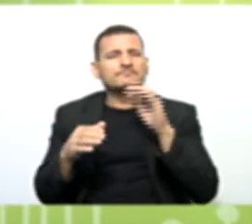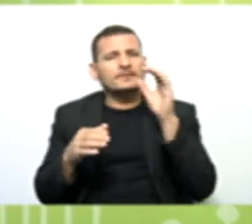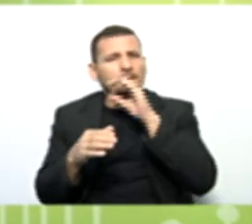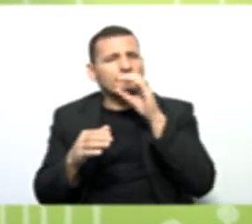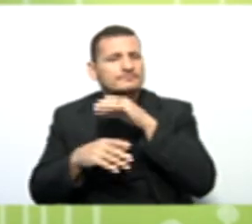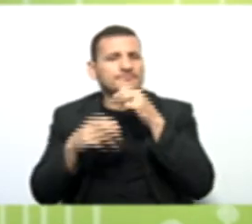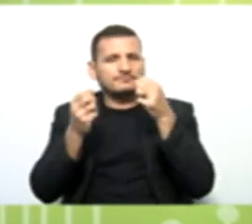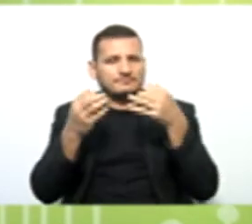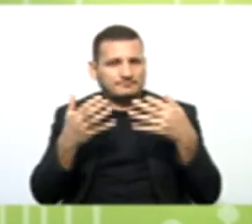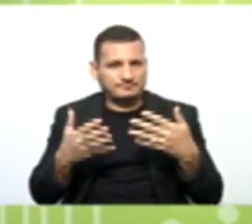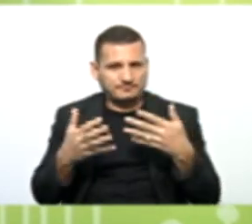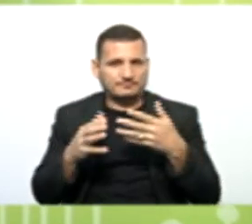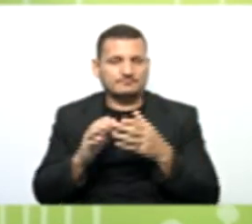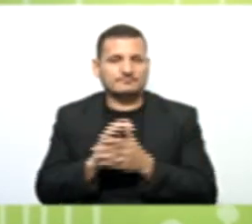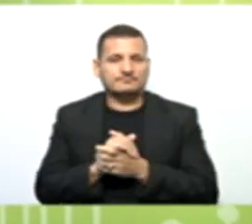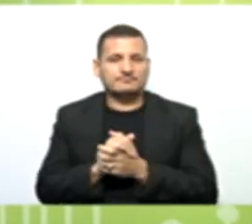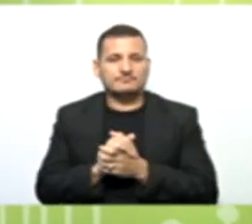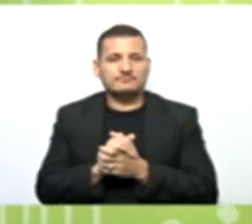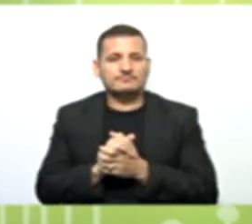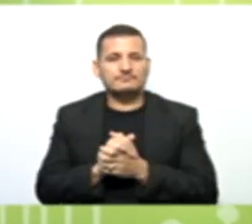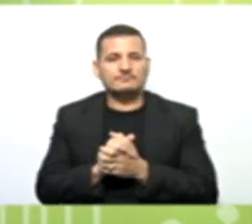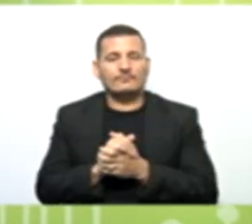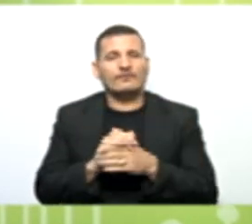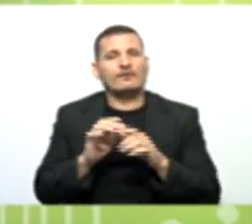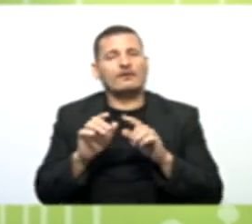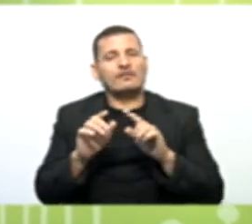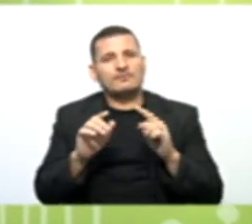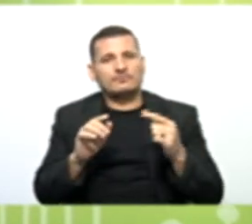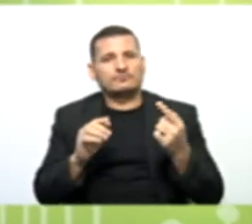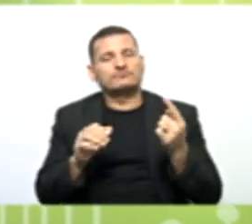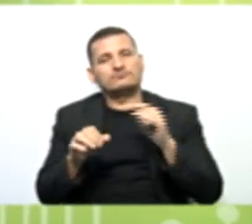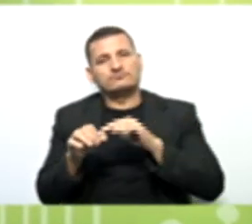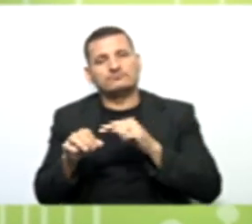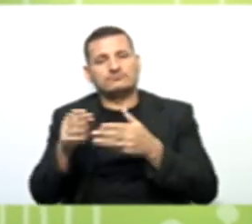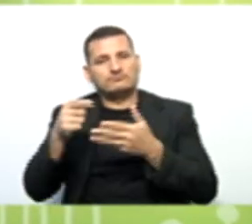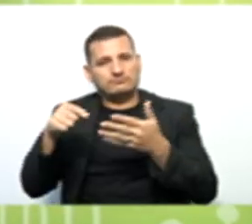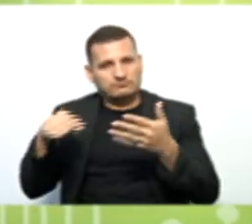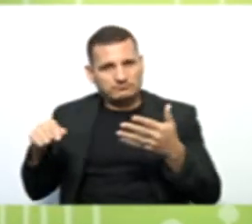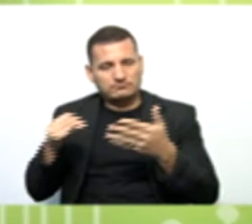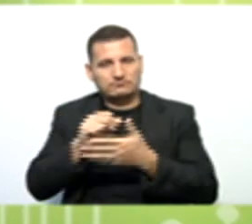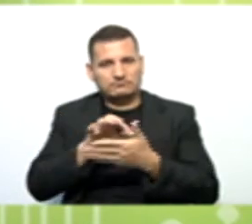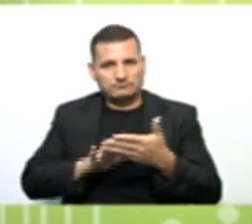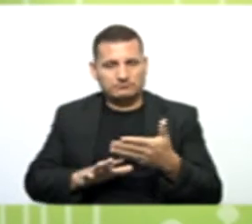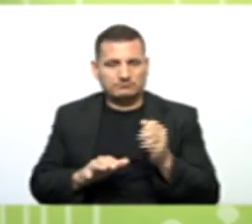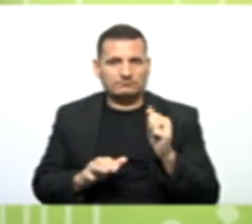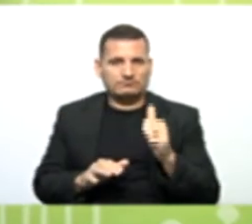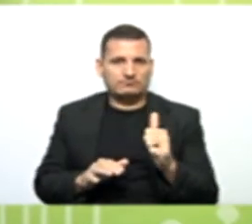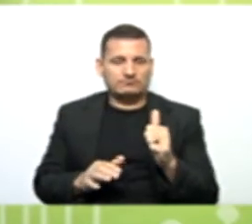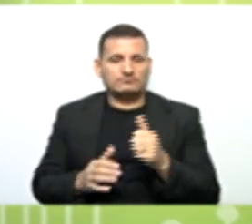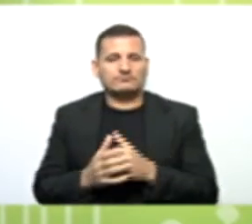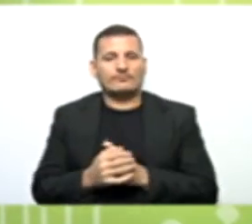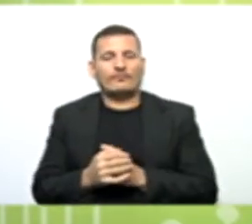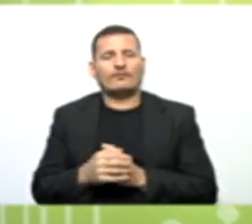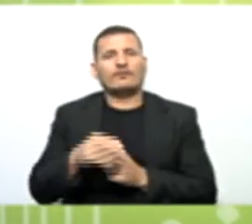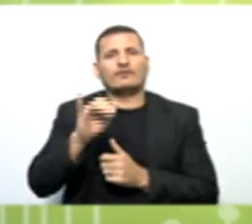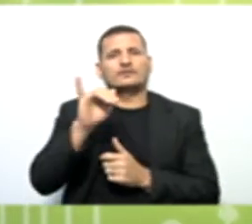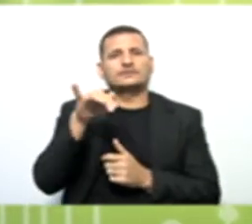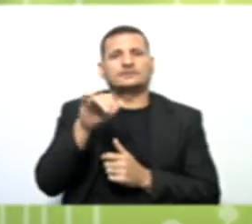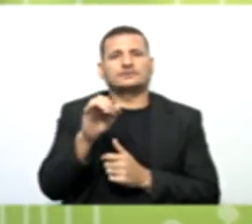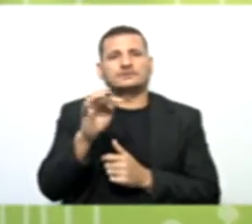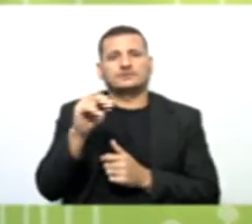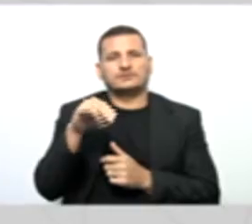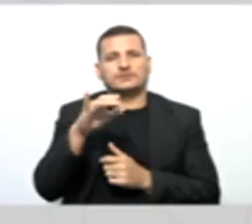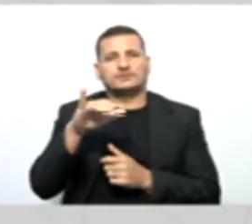aqui, vou explicar para vocês para não deixar passar batido e depois a gente corrige as três questões. Beleza? Instanciação de